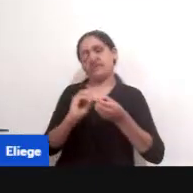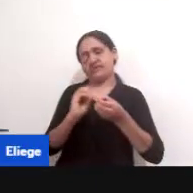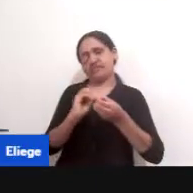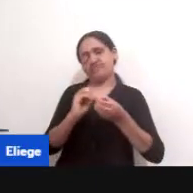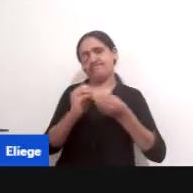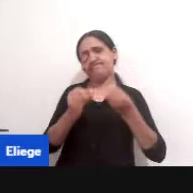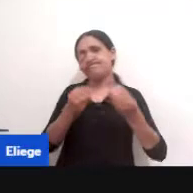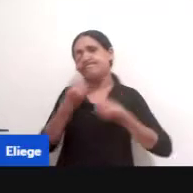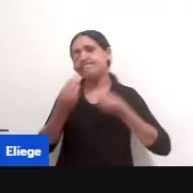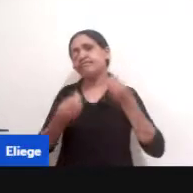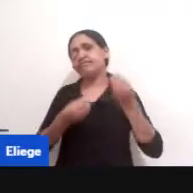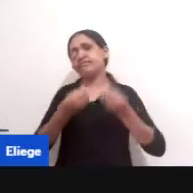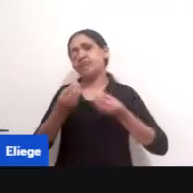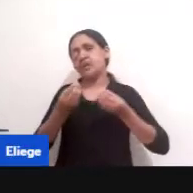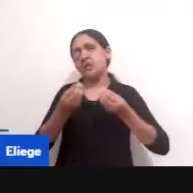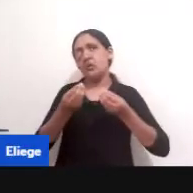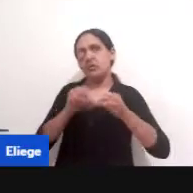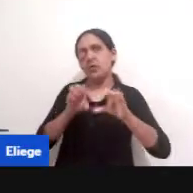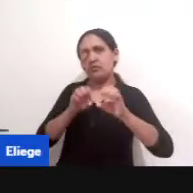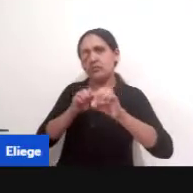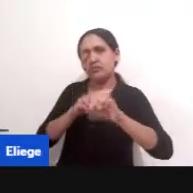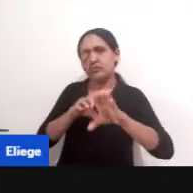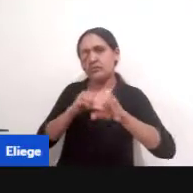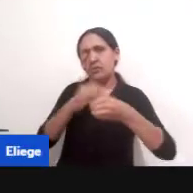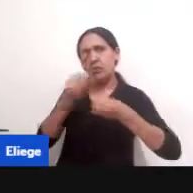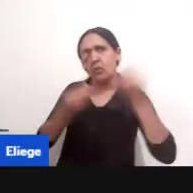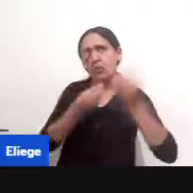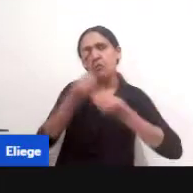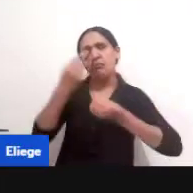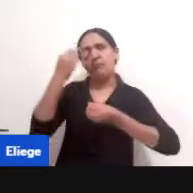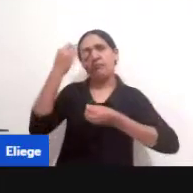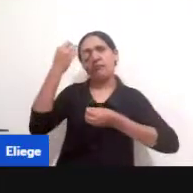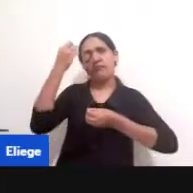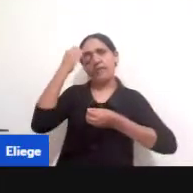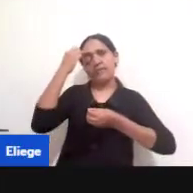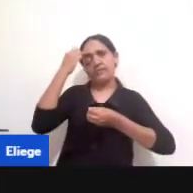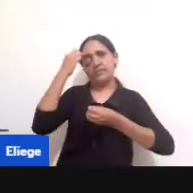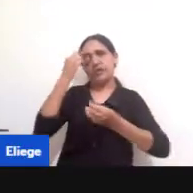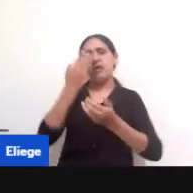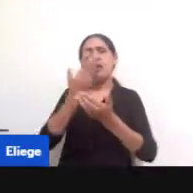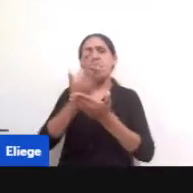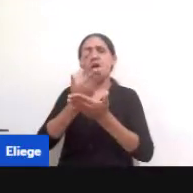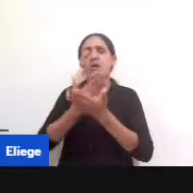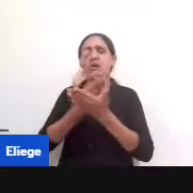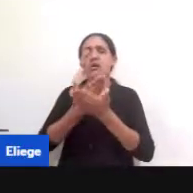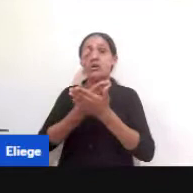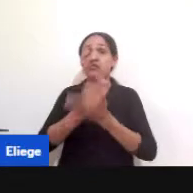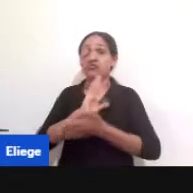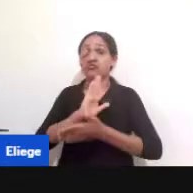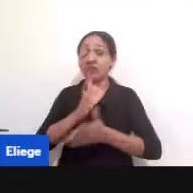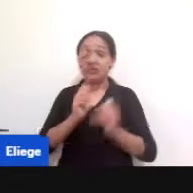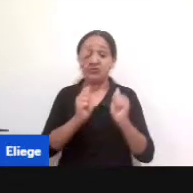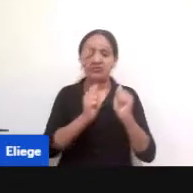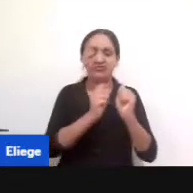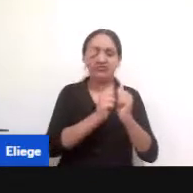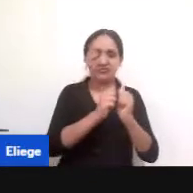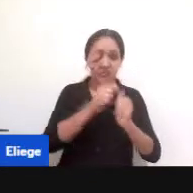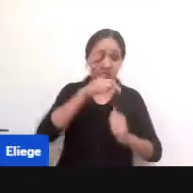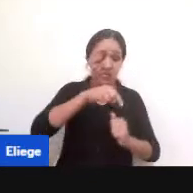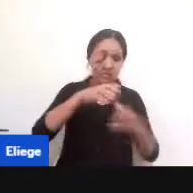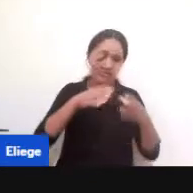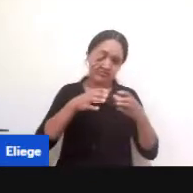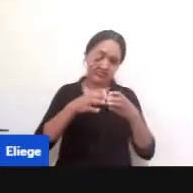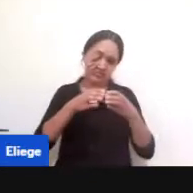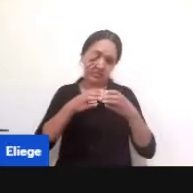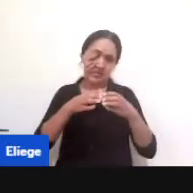vai ser essa aula? Como que eu tenho que pensar nessa aula, já que eu estou com meus alunos? Então, tá, esse aluno veio lá da